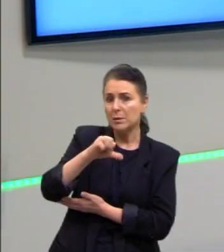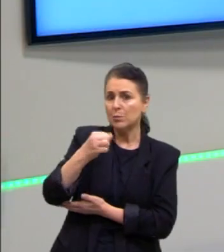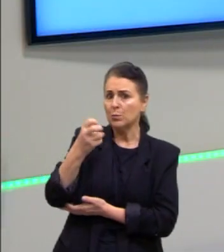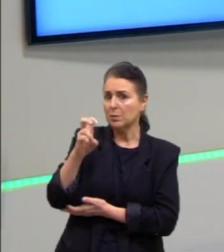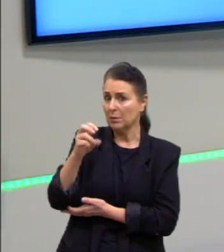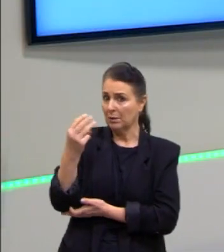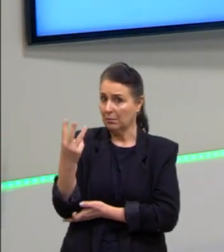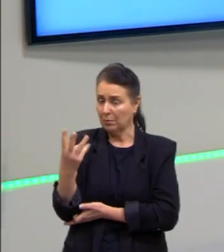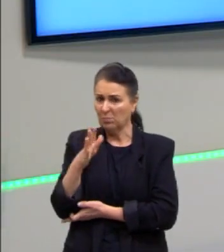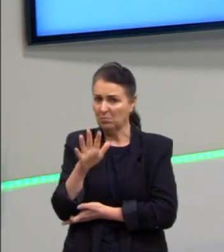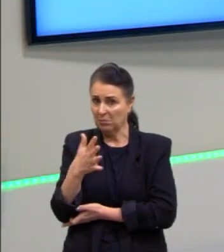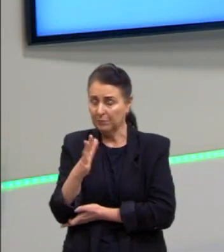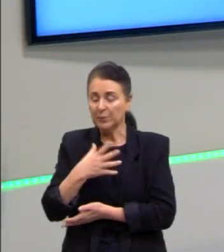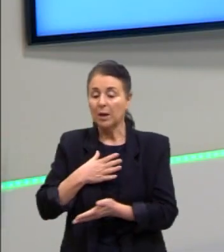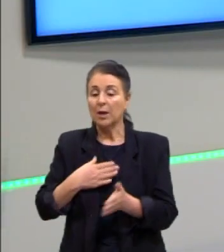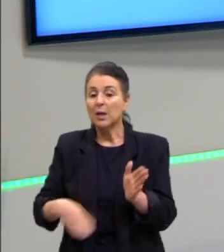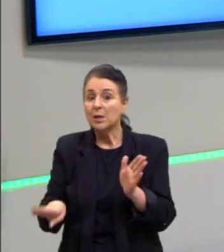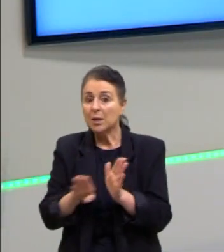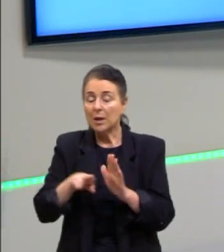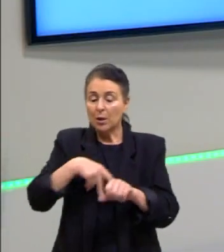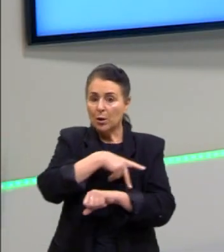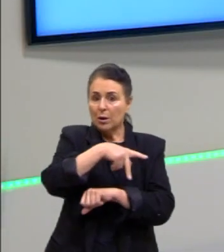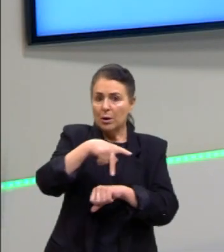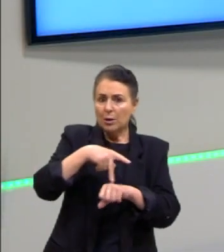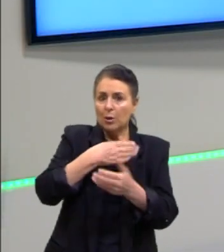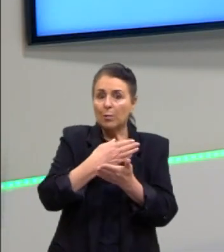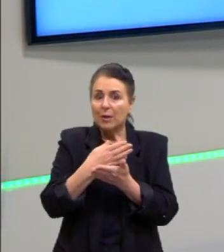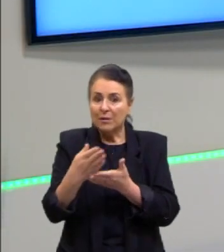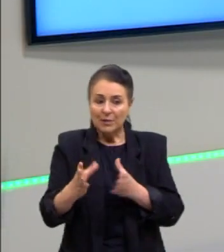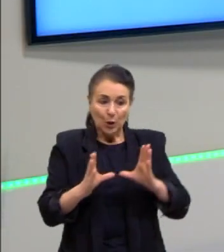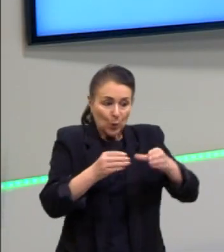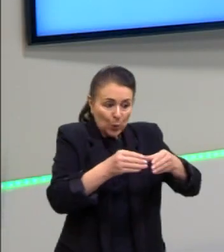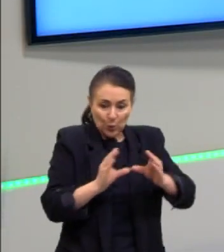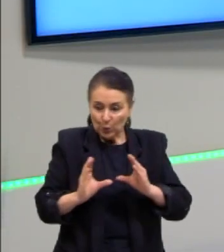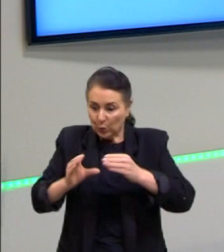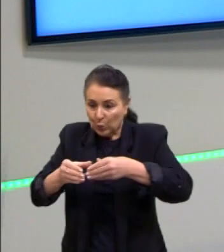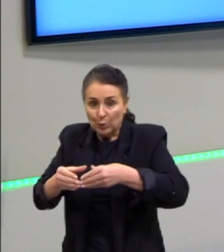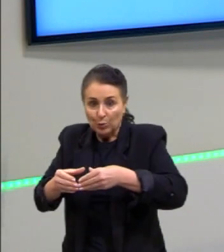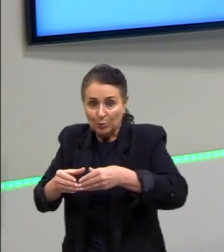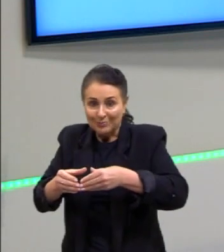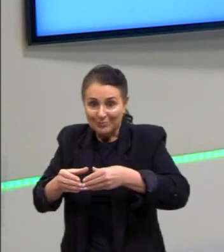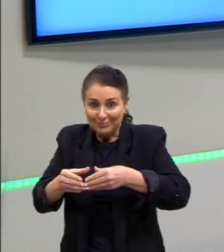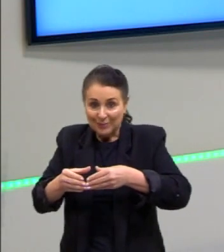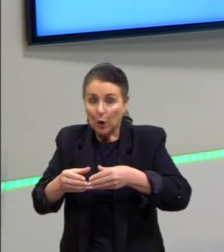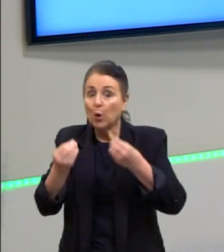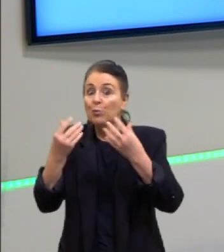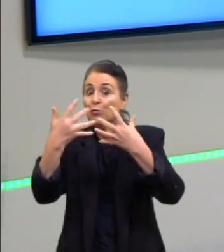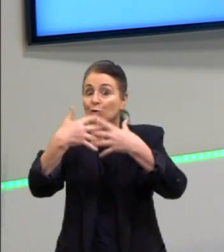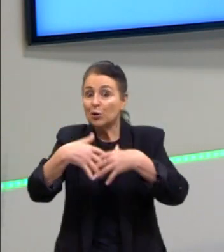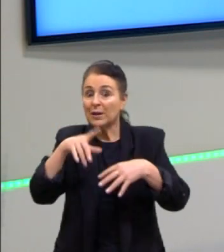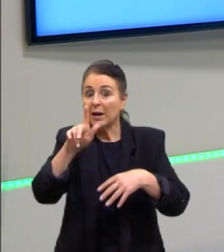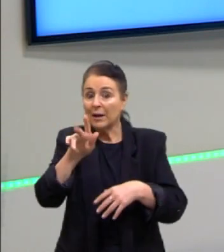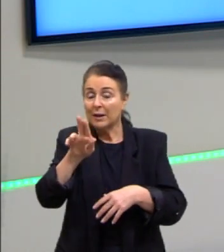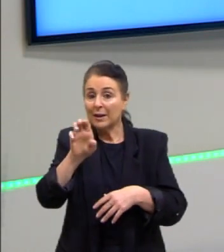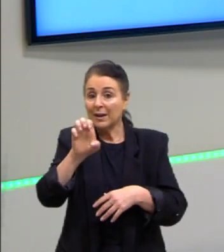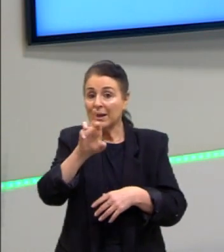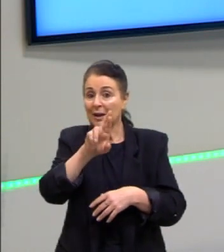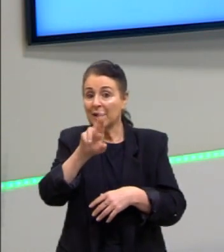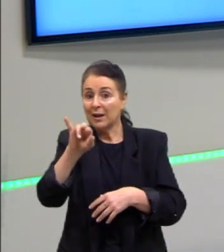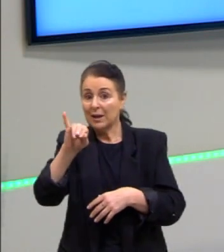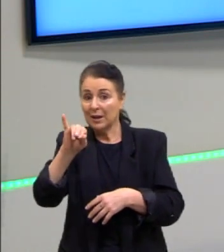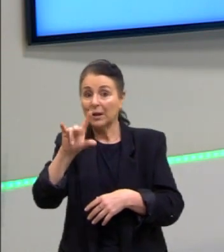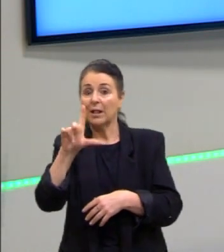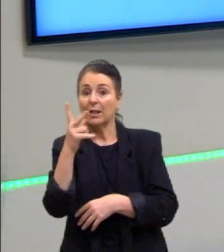eles chegam no país e começam a fazer pequenas guerras né como é que funciona a Guerrilha geralmente é um grupo pequeno né